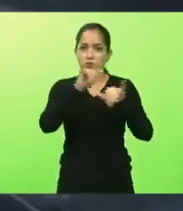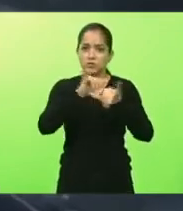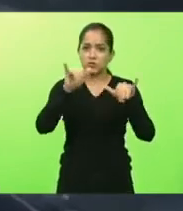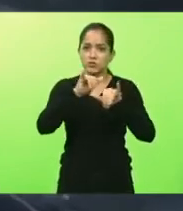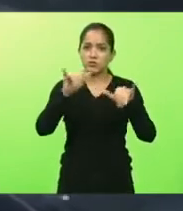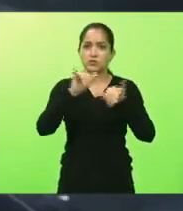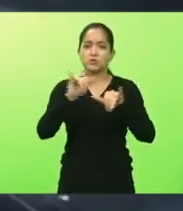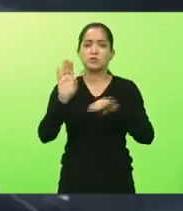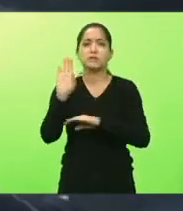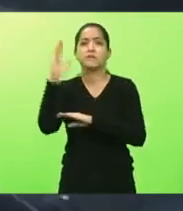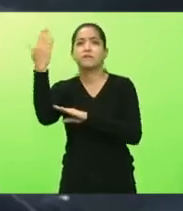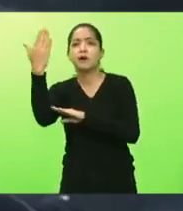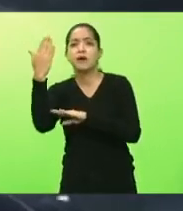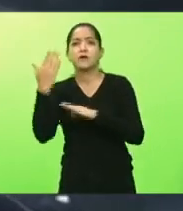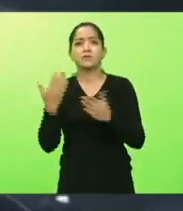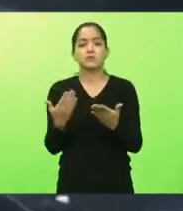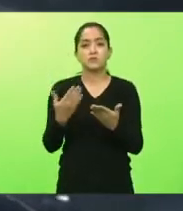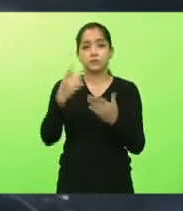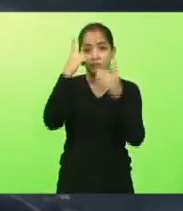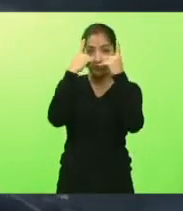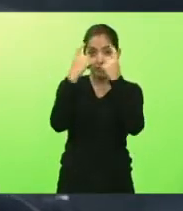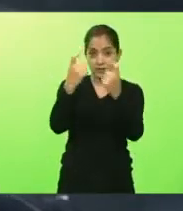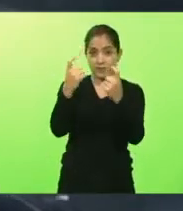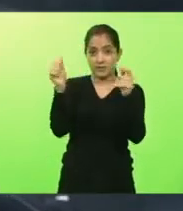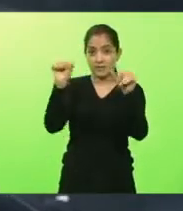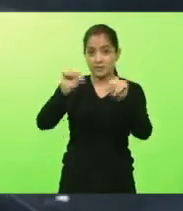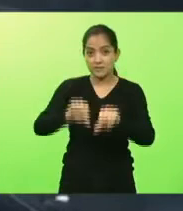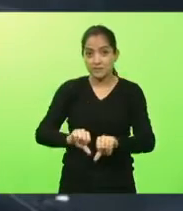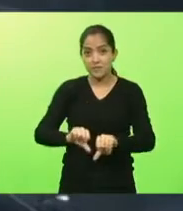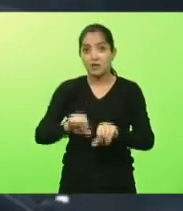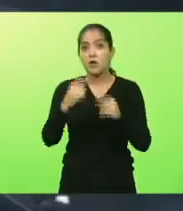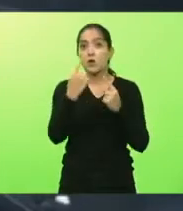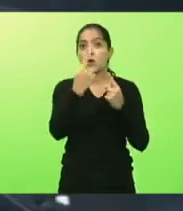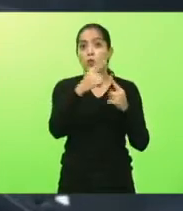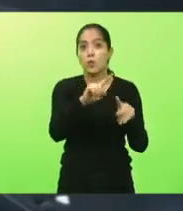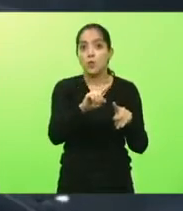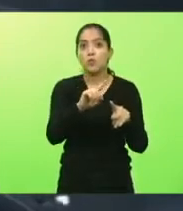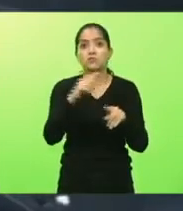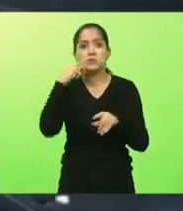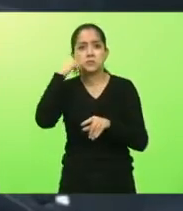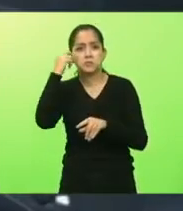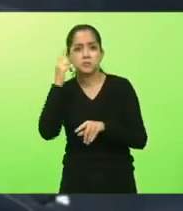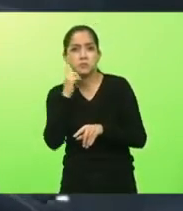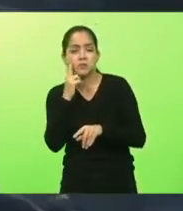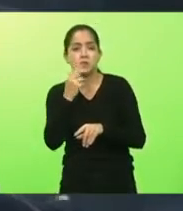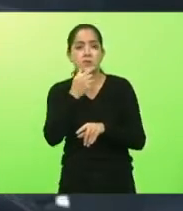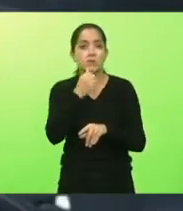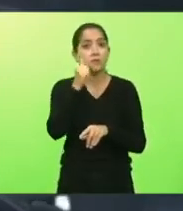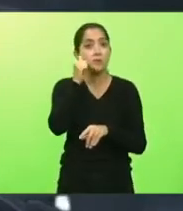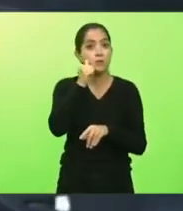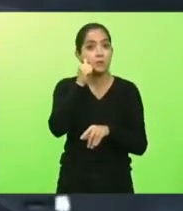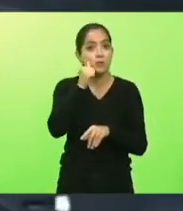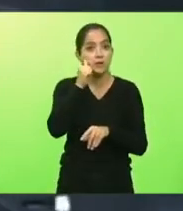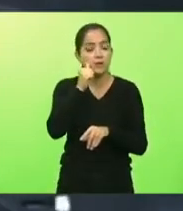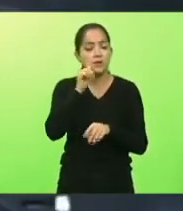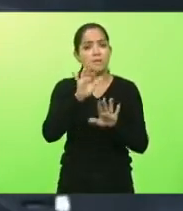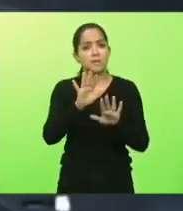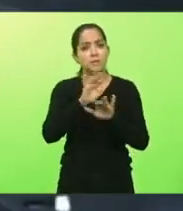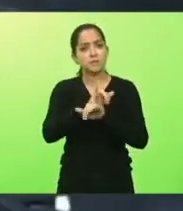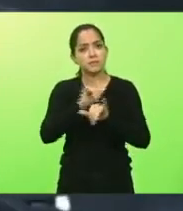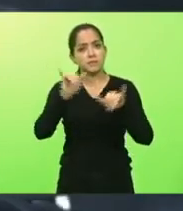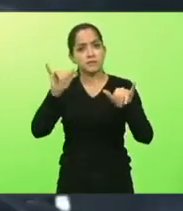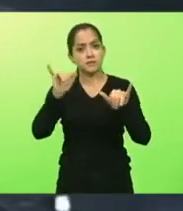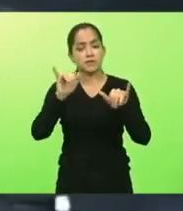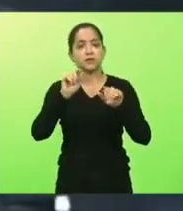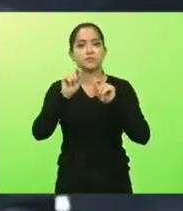casos graves de violência, principalmente contra negras e negros. E por aí vai. A mensagem diz o